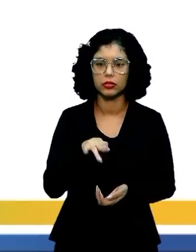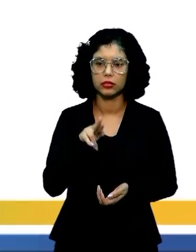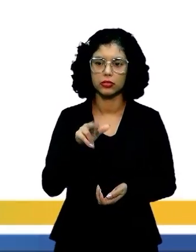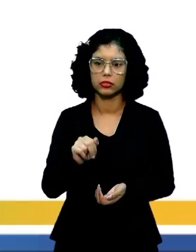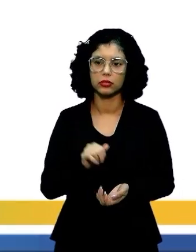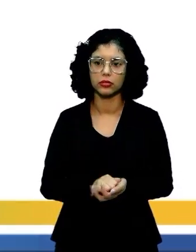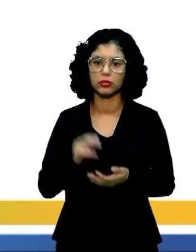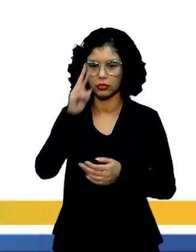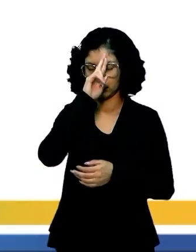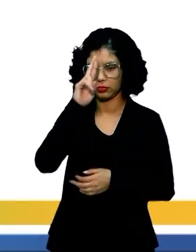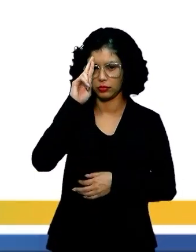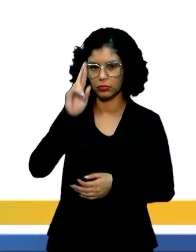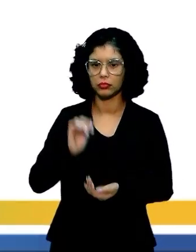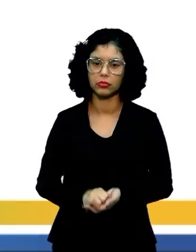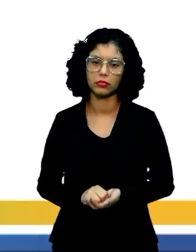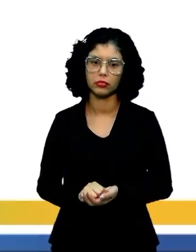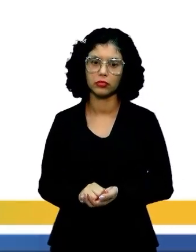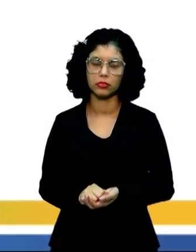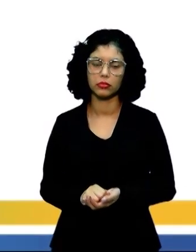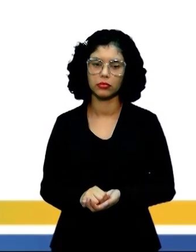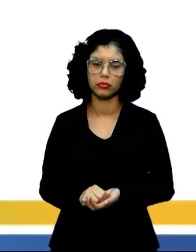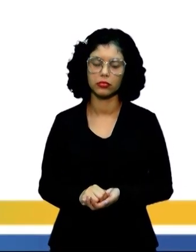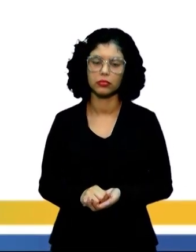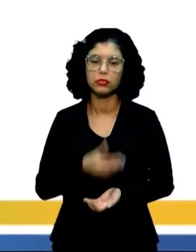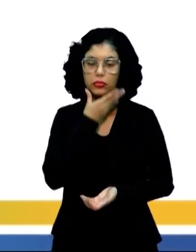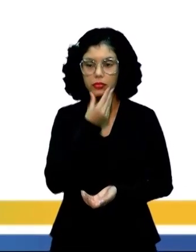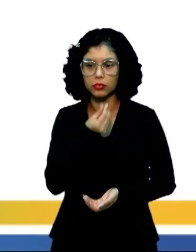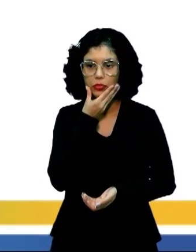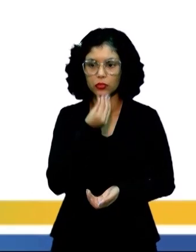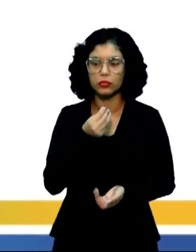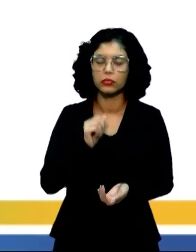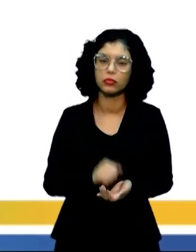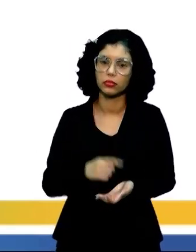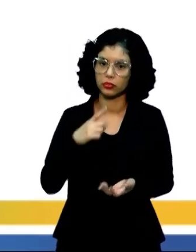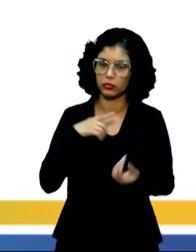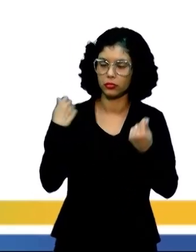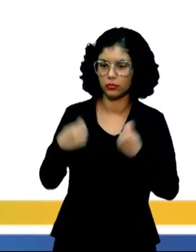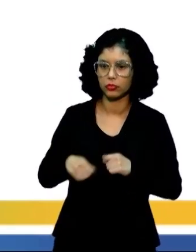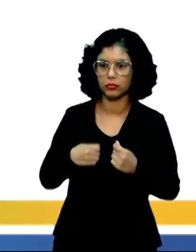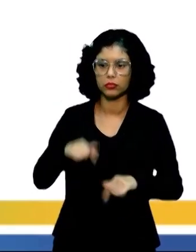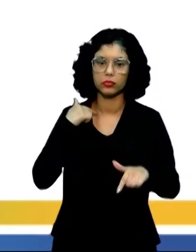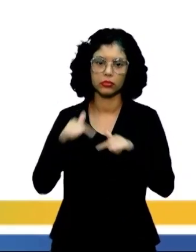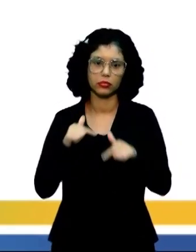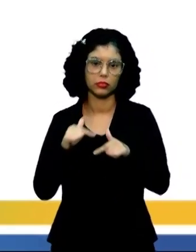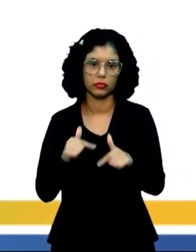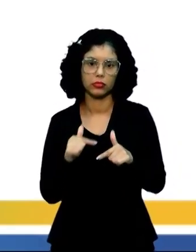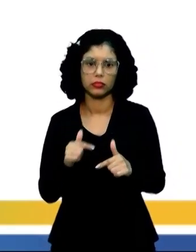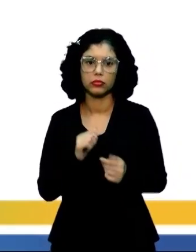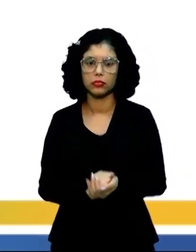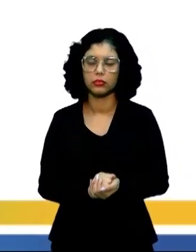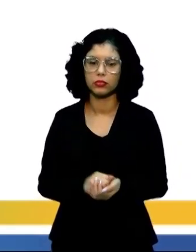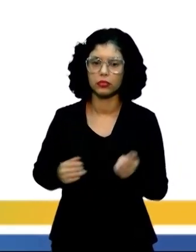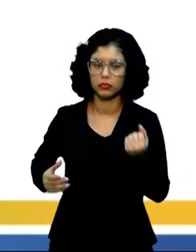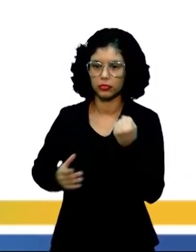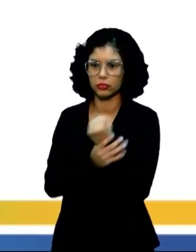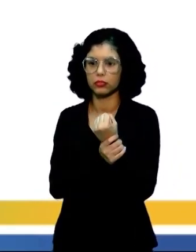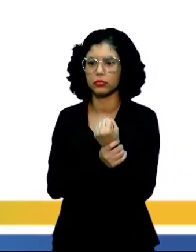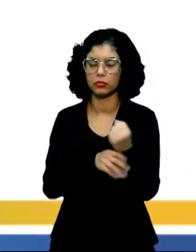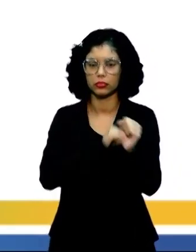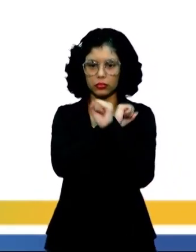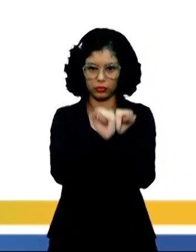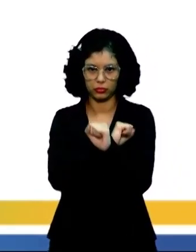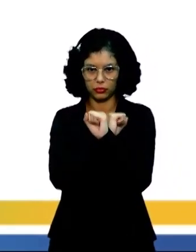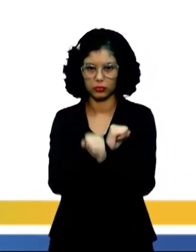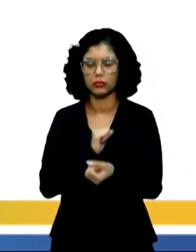história de um homem que tem que trabalhar prendendo ou capturando